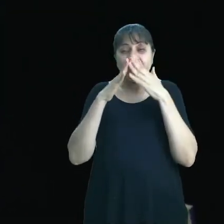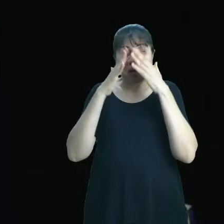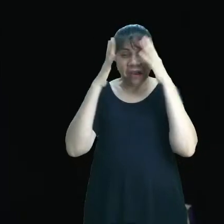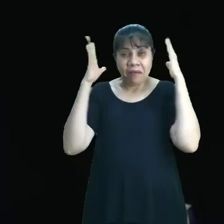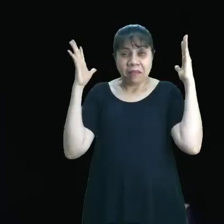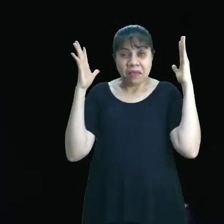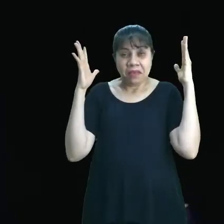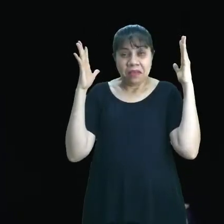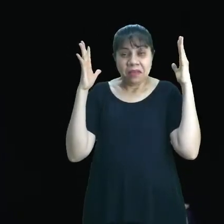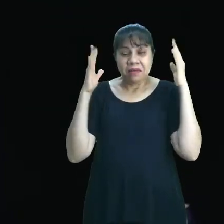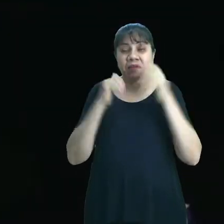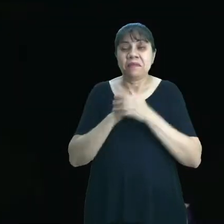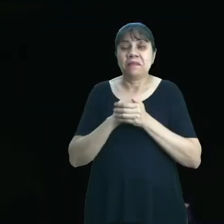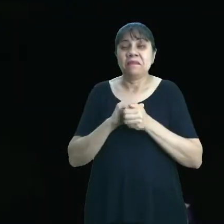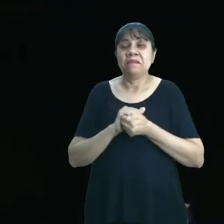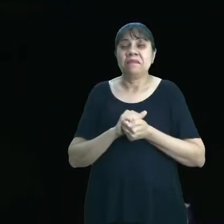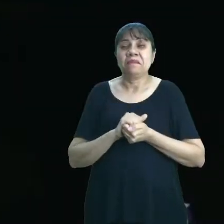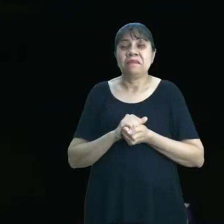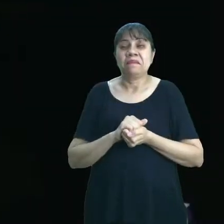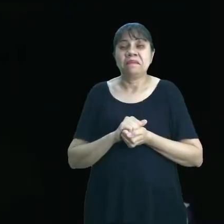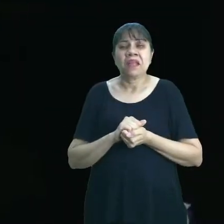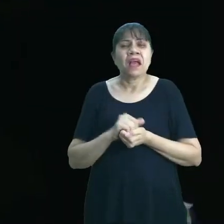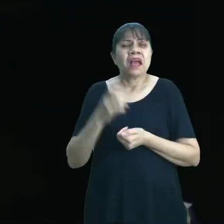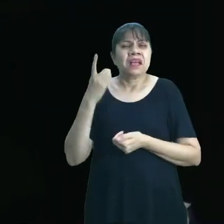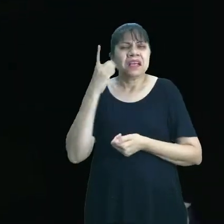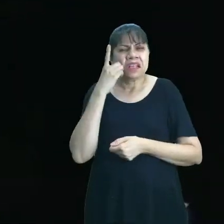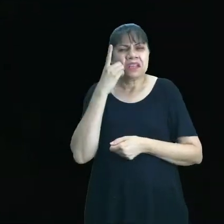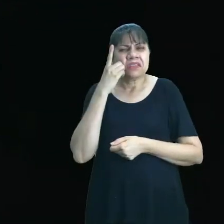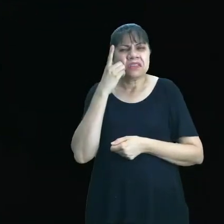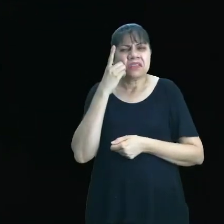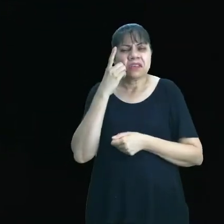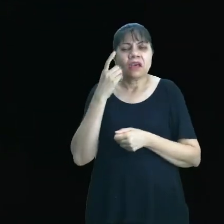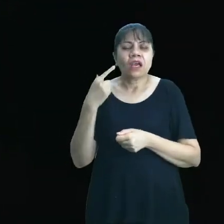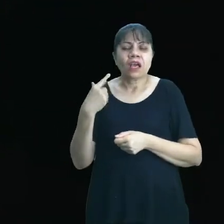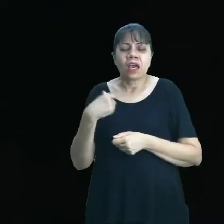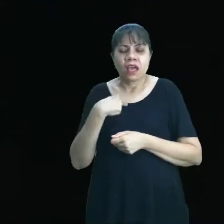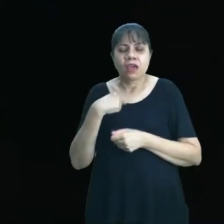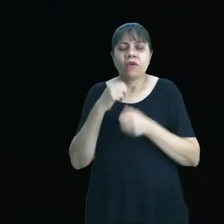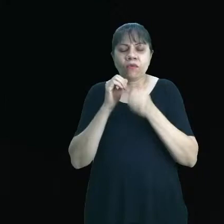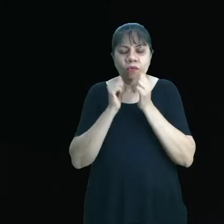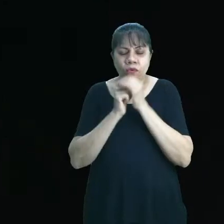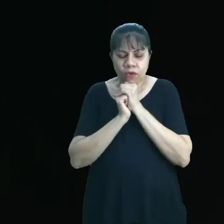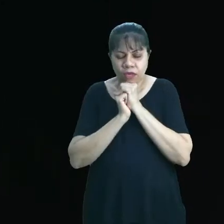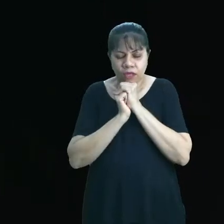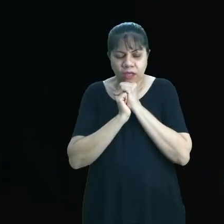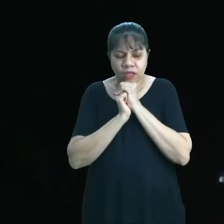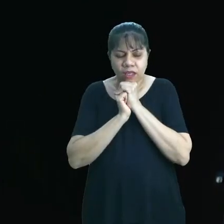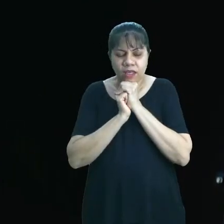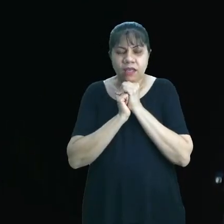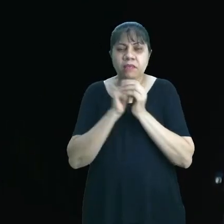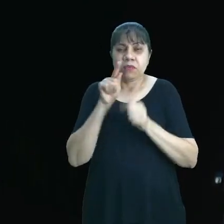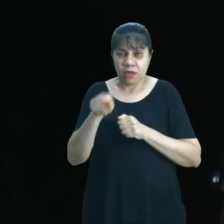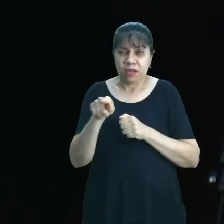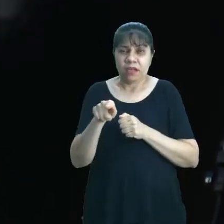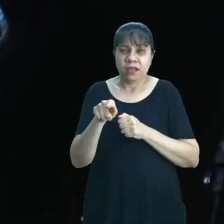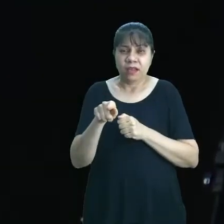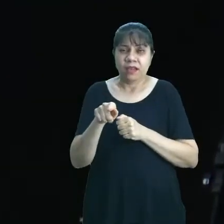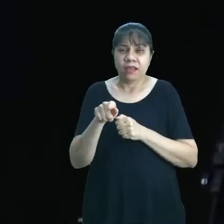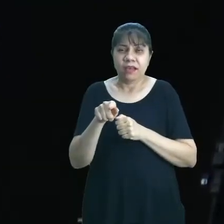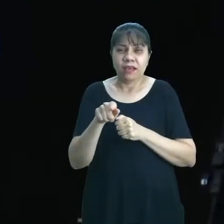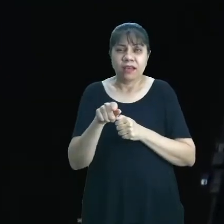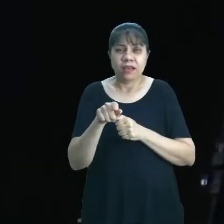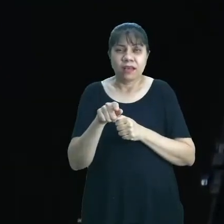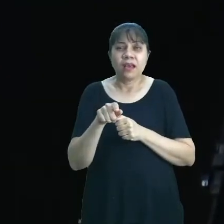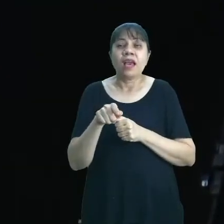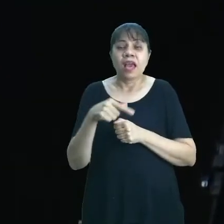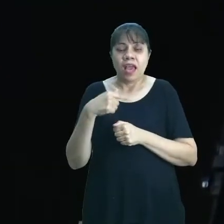Naquele dia que eu orei por ela, eu comecei a ver que eu podia